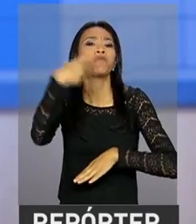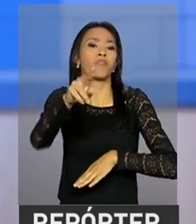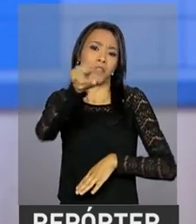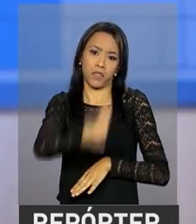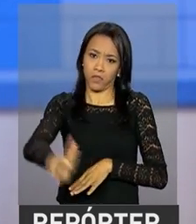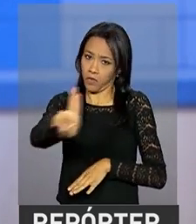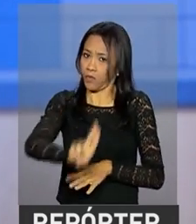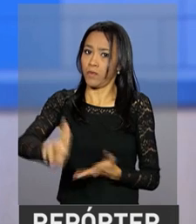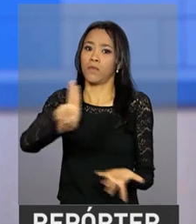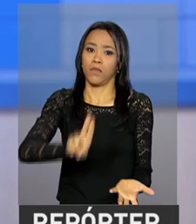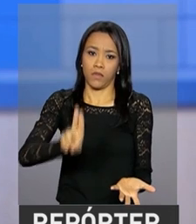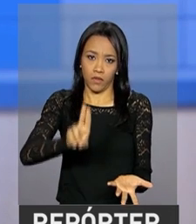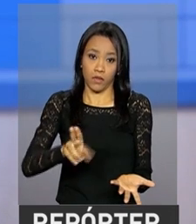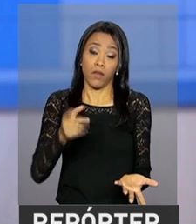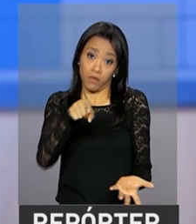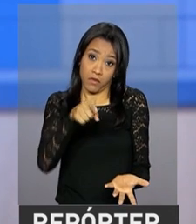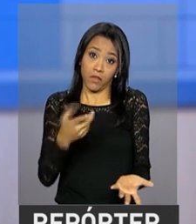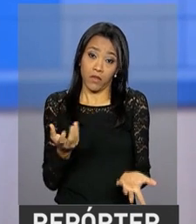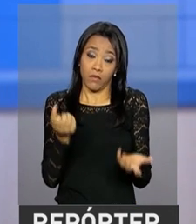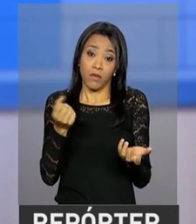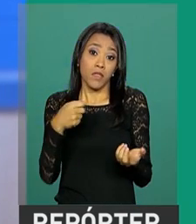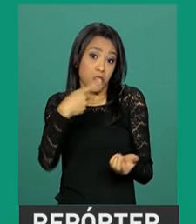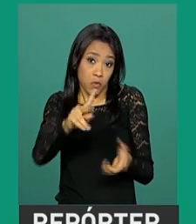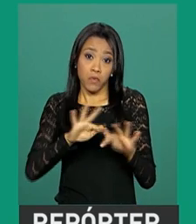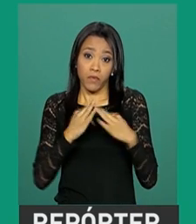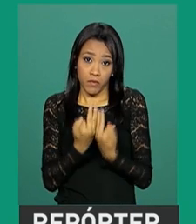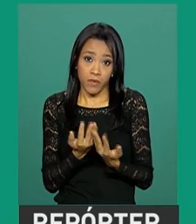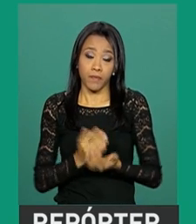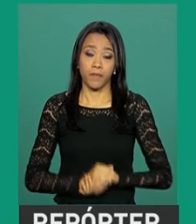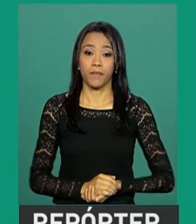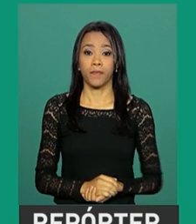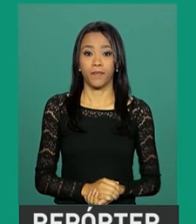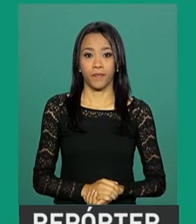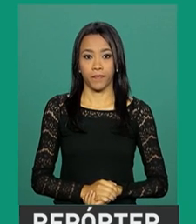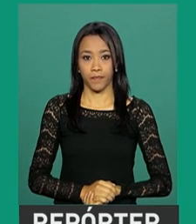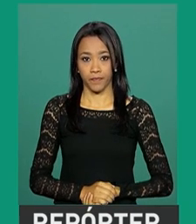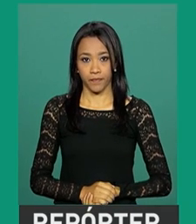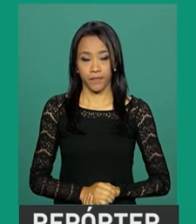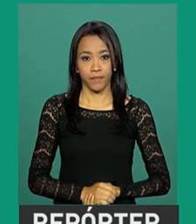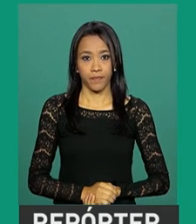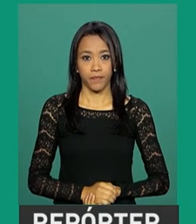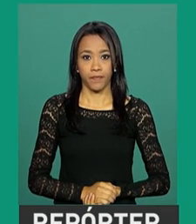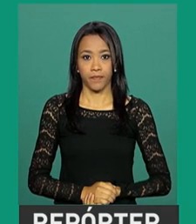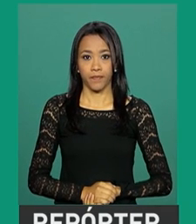deva aplicar junto a você próprio e à sua família.